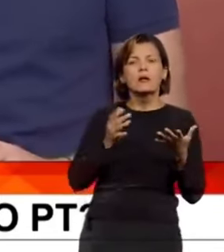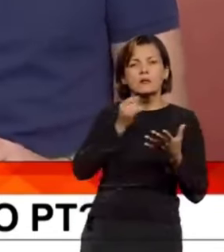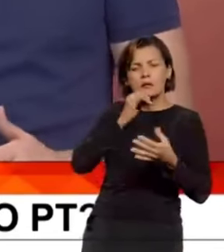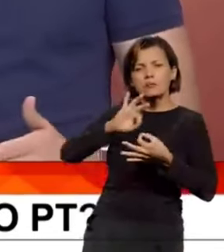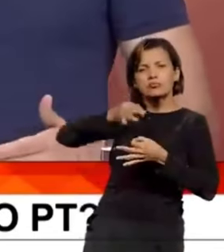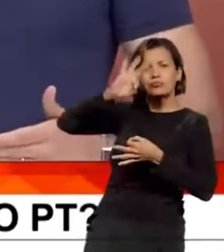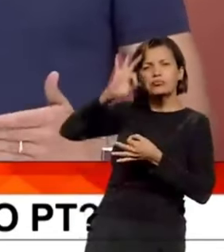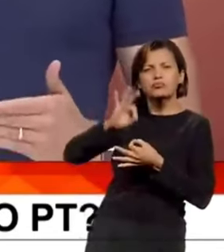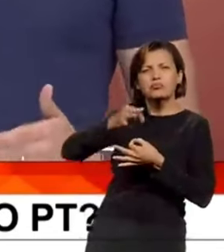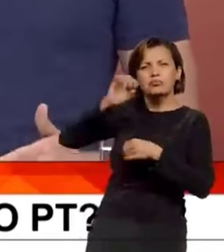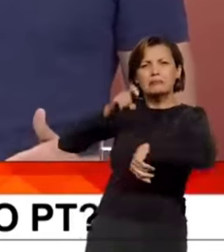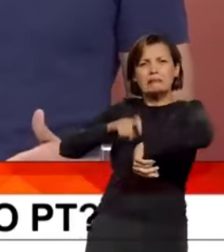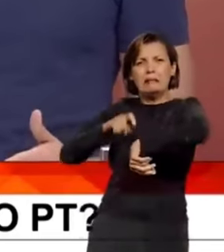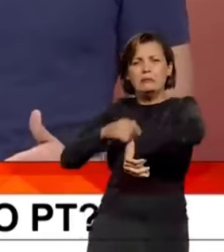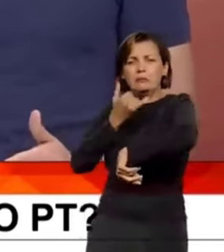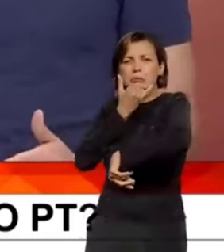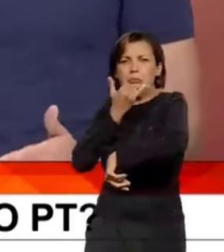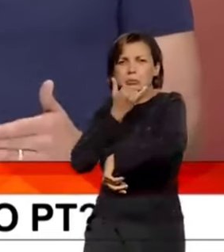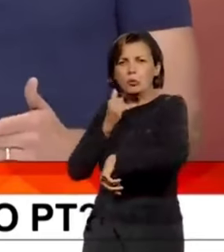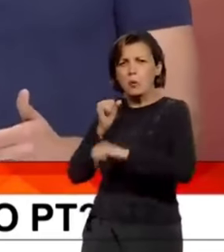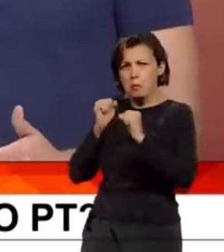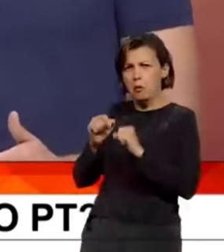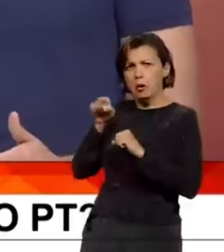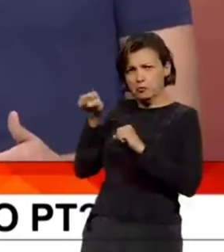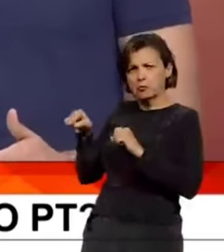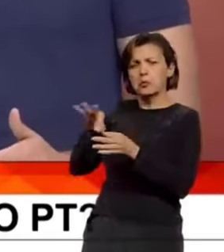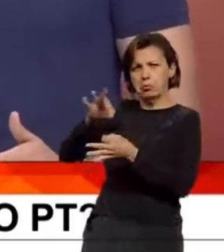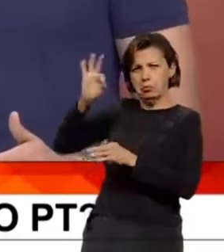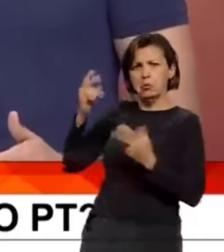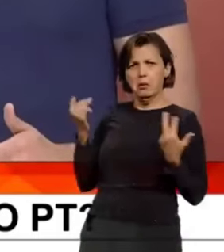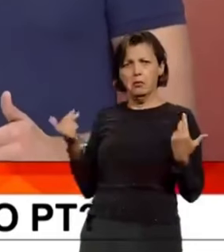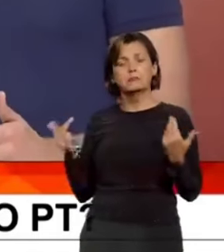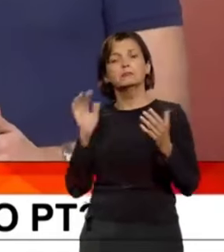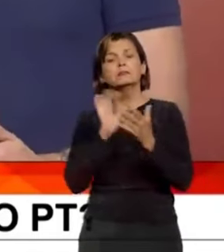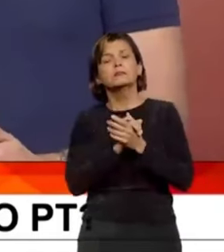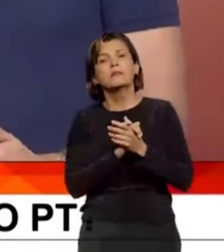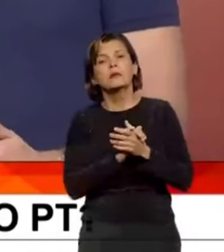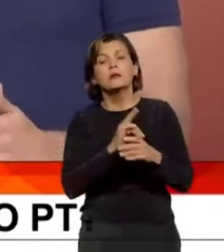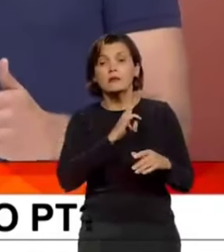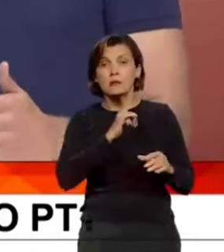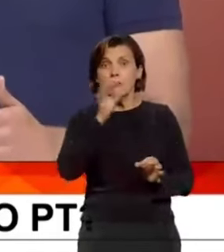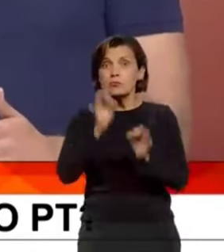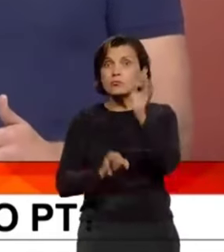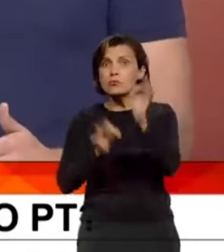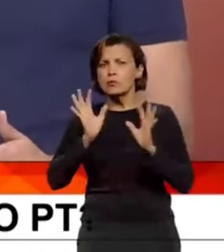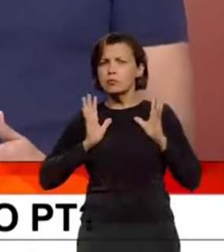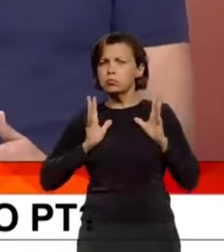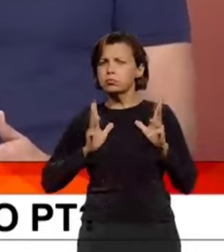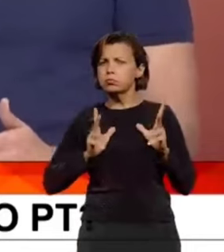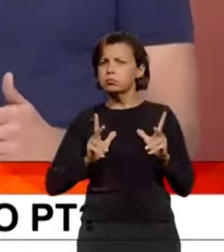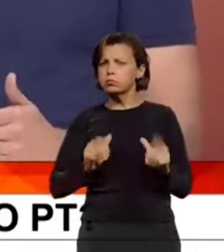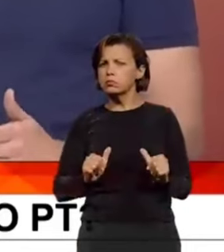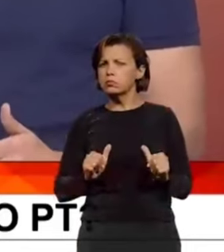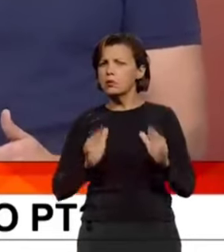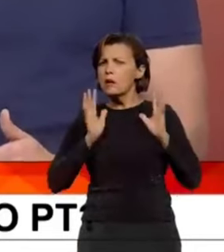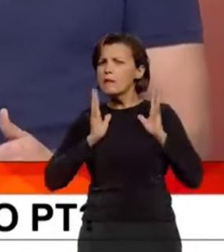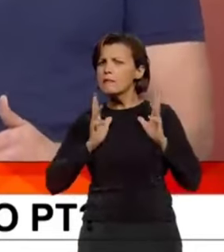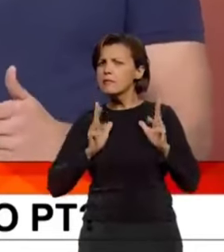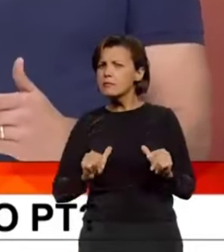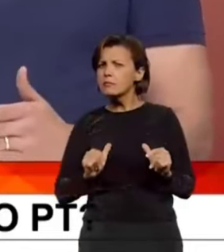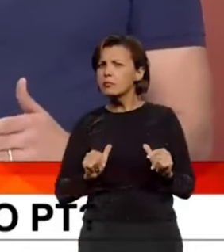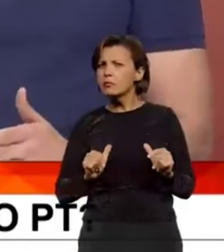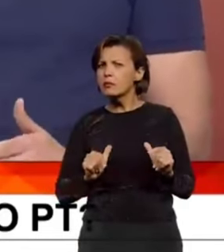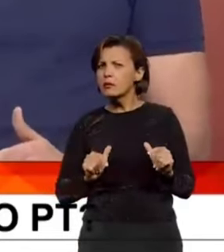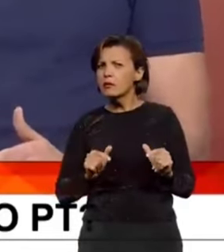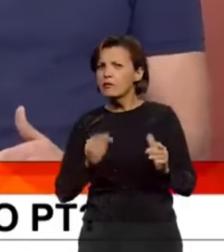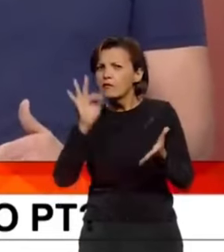tempo se for preciso a grande verdade é se o PT é um partido justo que volte atrás no meu tempo de